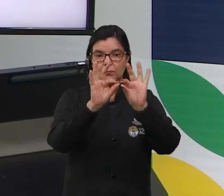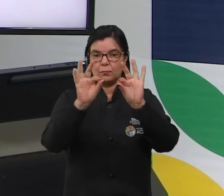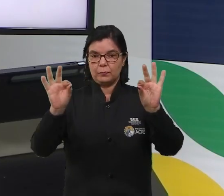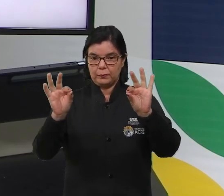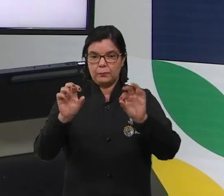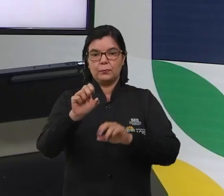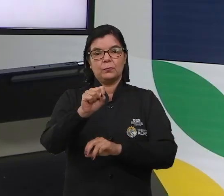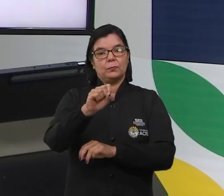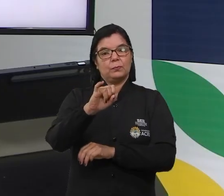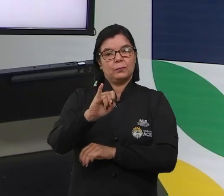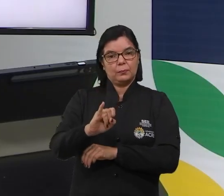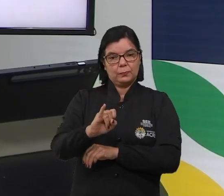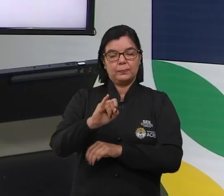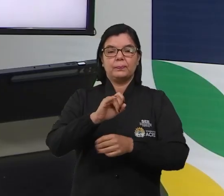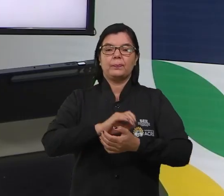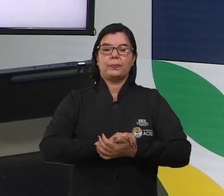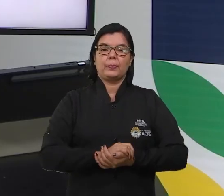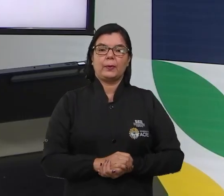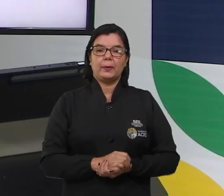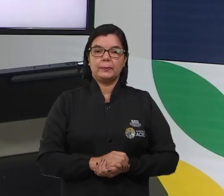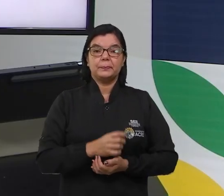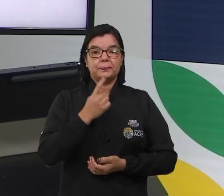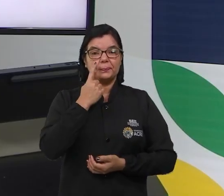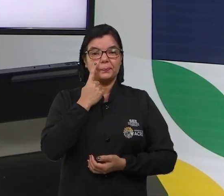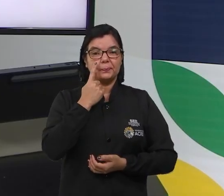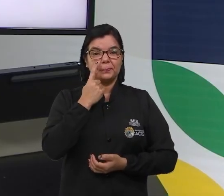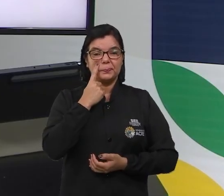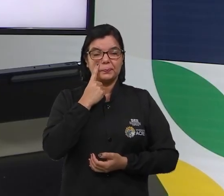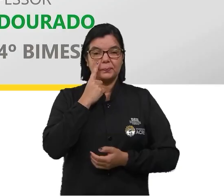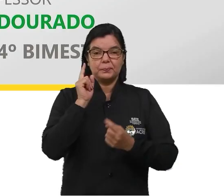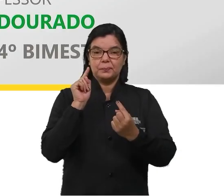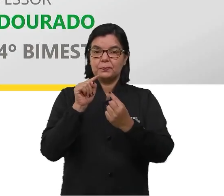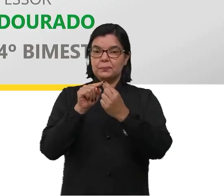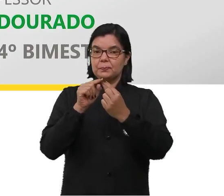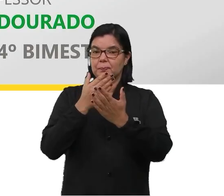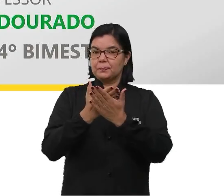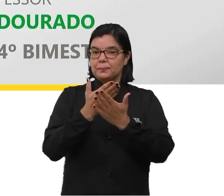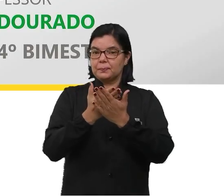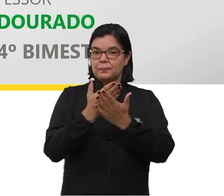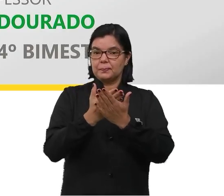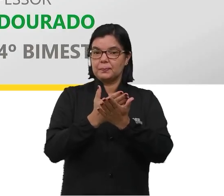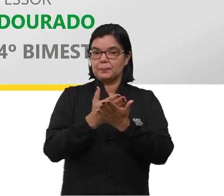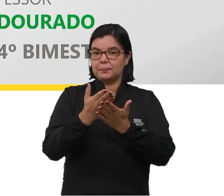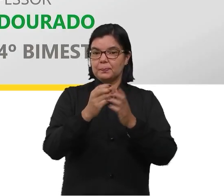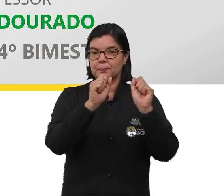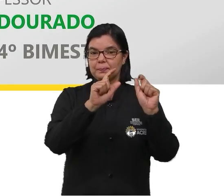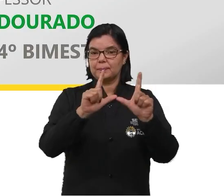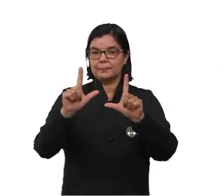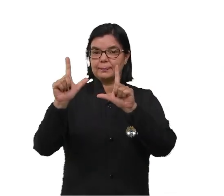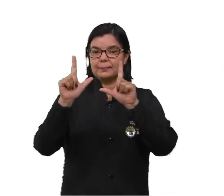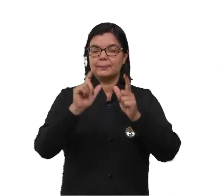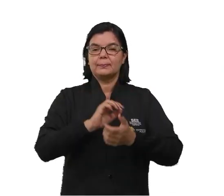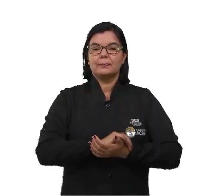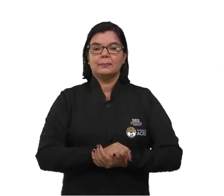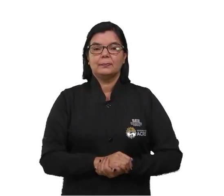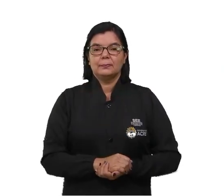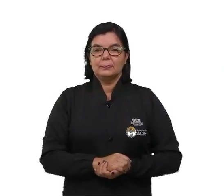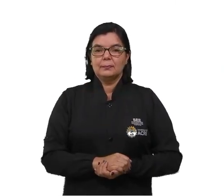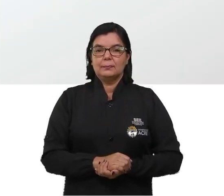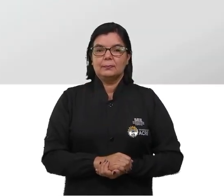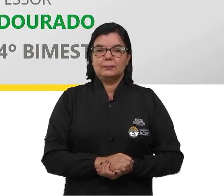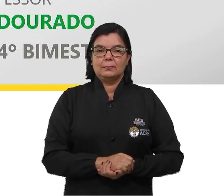internacional, no sistema internacional de medidas. Vamos ver o primeiro objetivo das aulas e depois nós vamos conversar sobre isso.